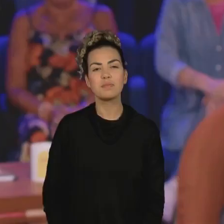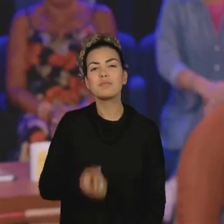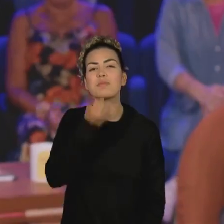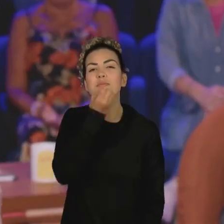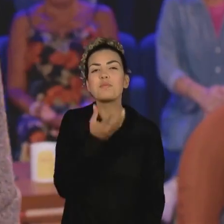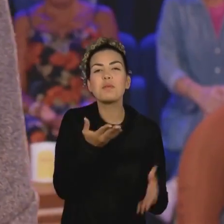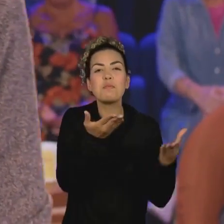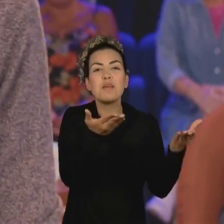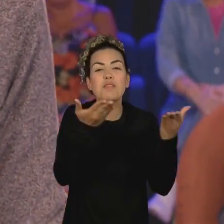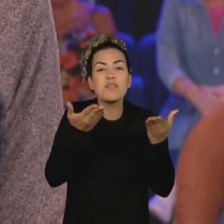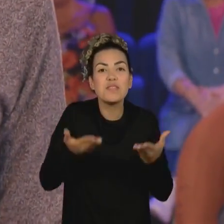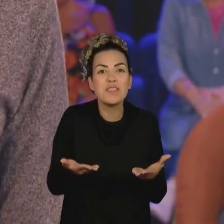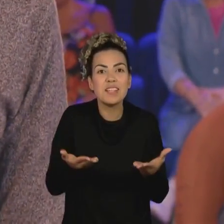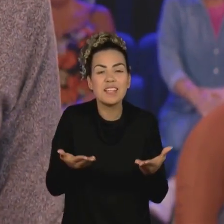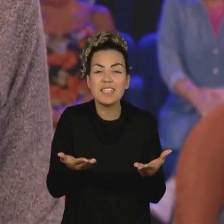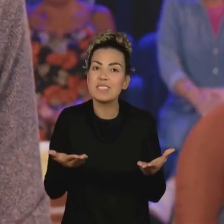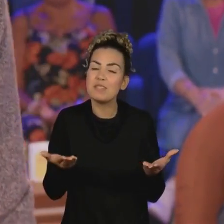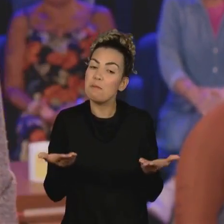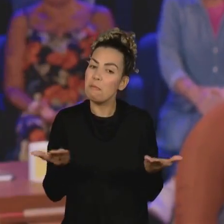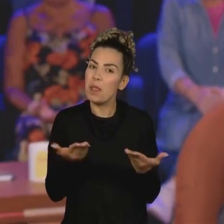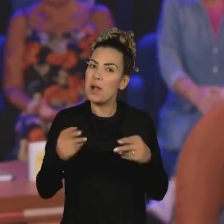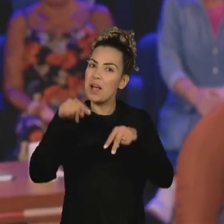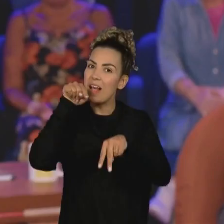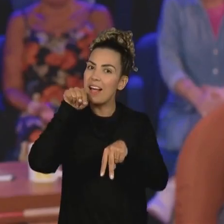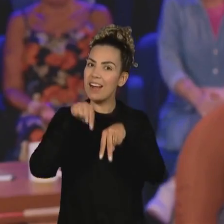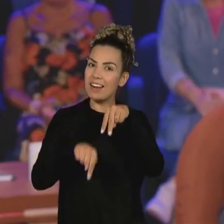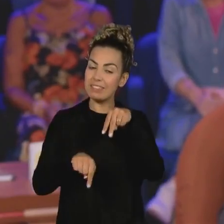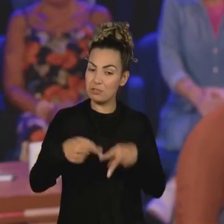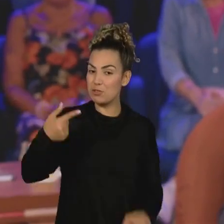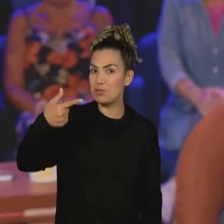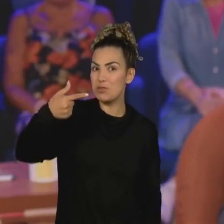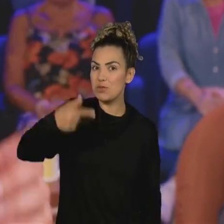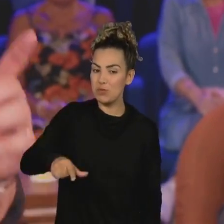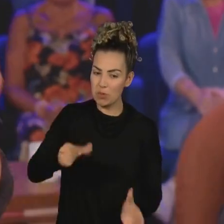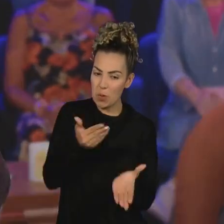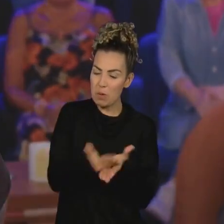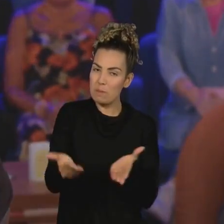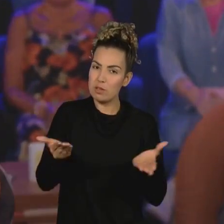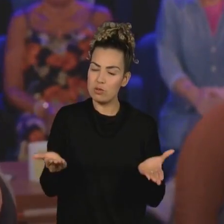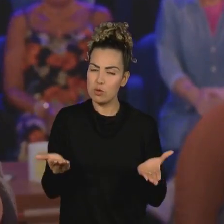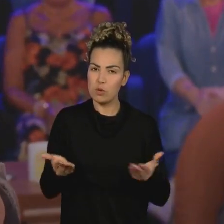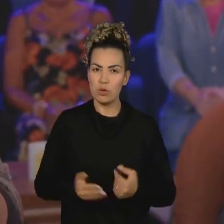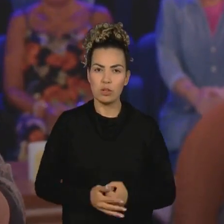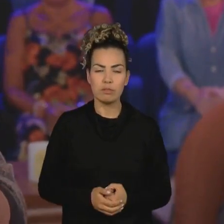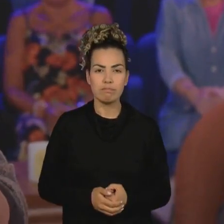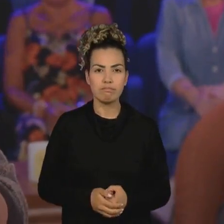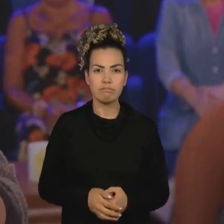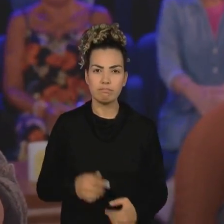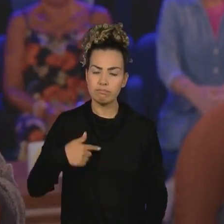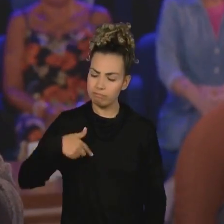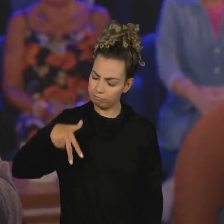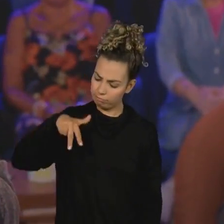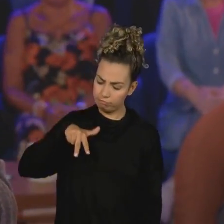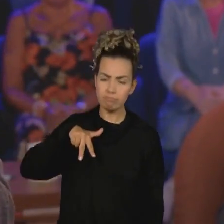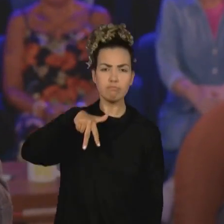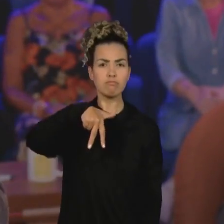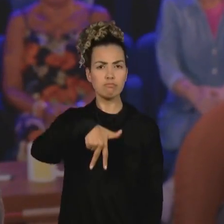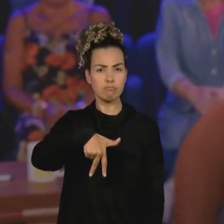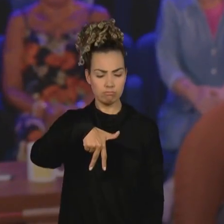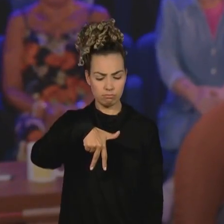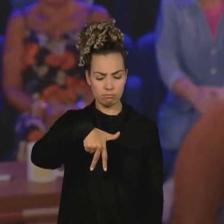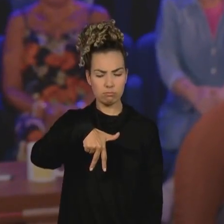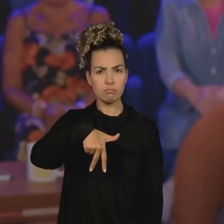Sejam bem-vindas, sejam bem-vindos a mais um Arena dos Saberes. Caminhante, são